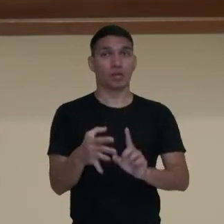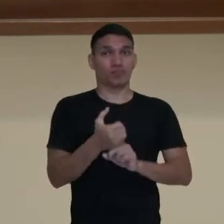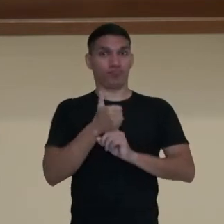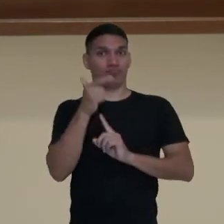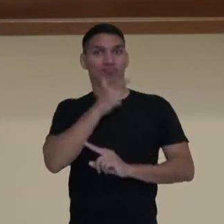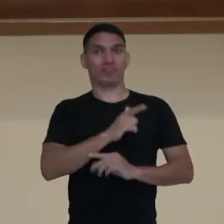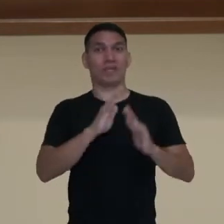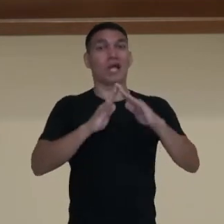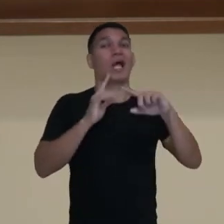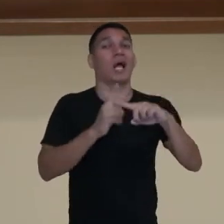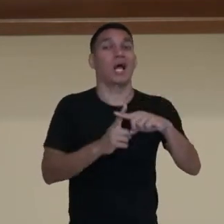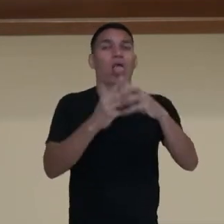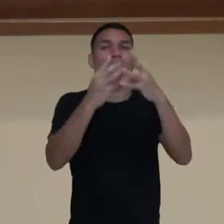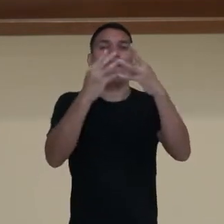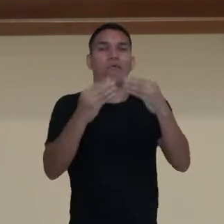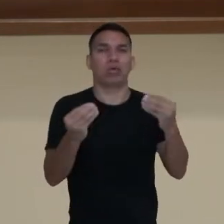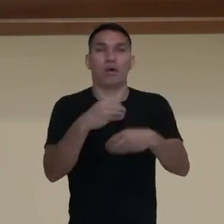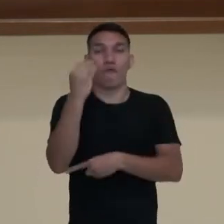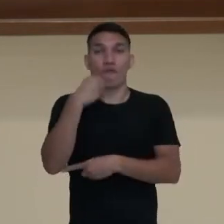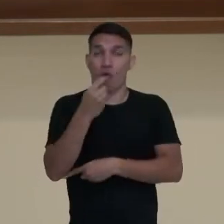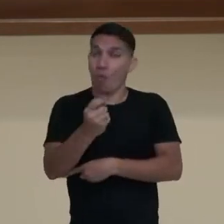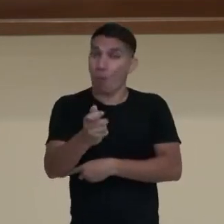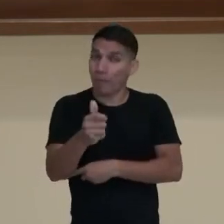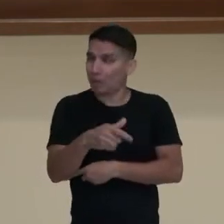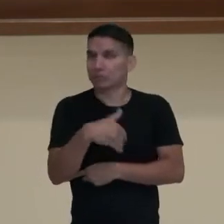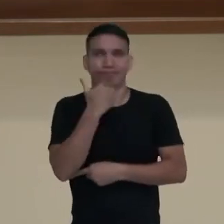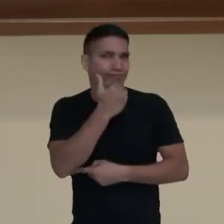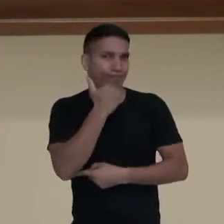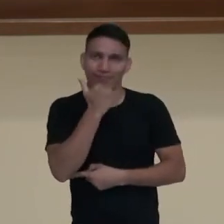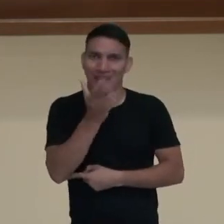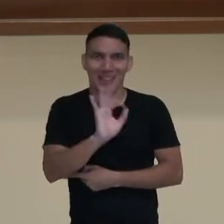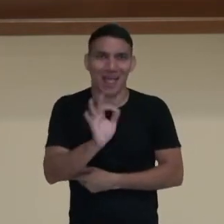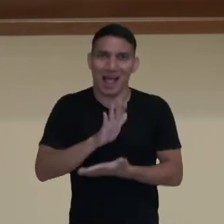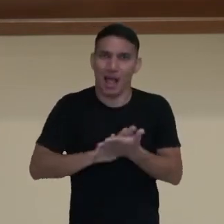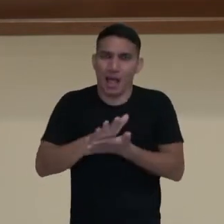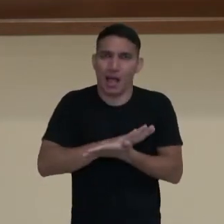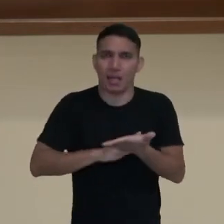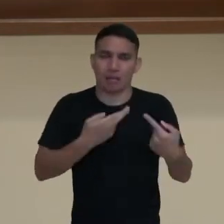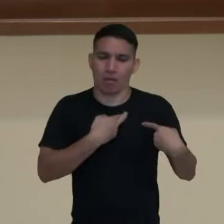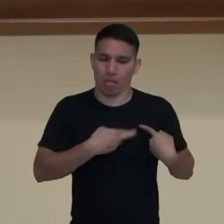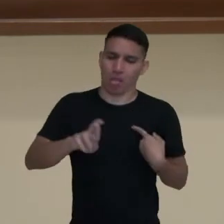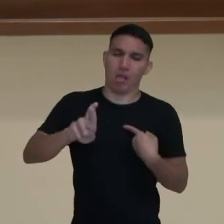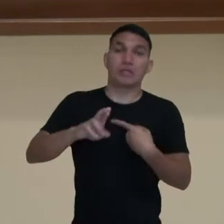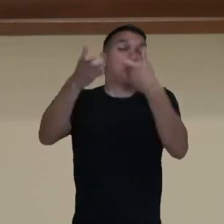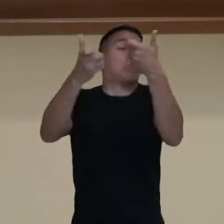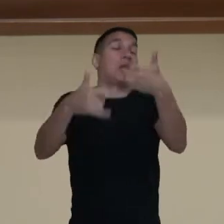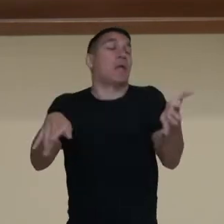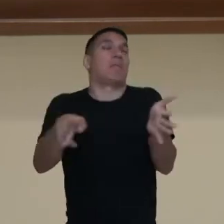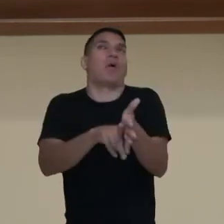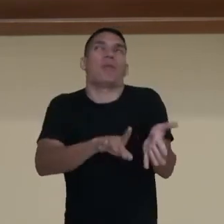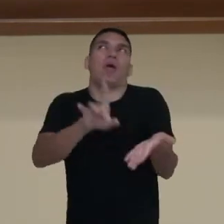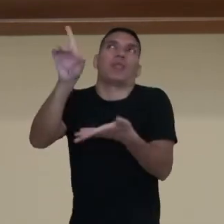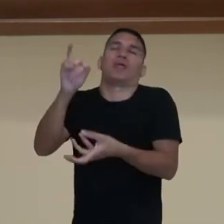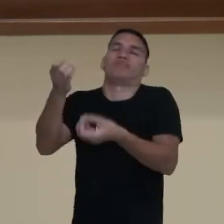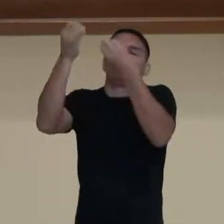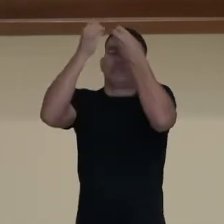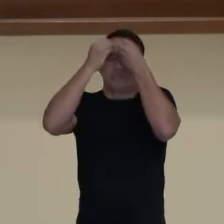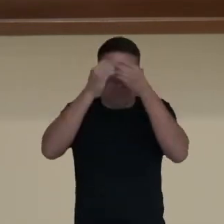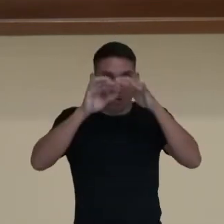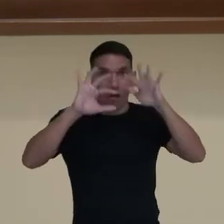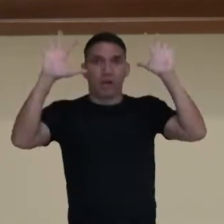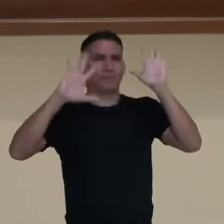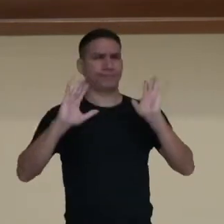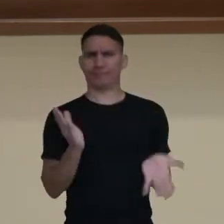mais fraco, não adiantava mais eu defender a minha religião como uma revelação divina. As pessoas queriam ser